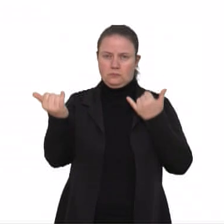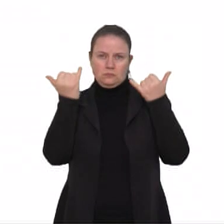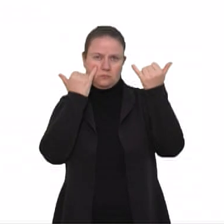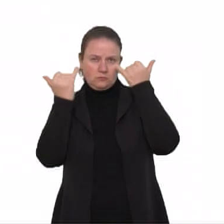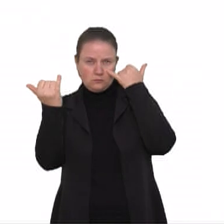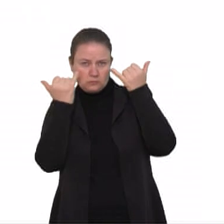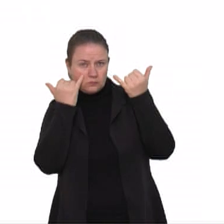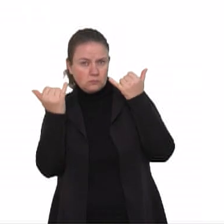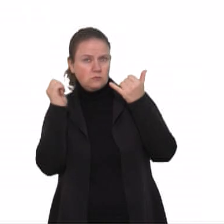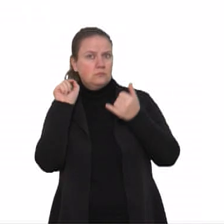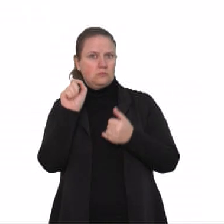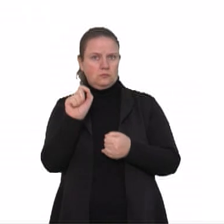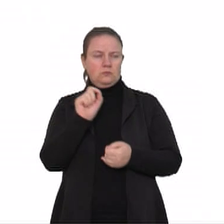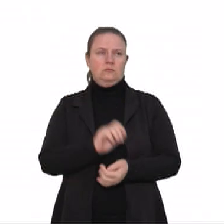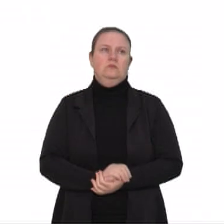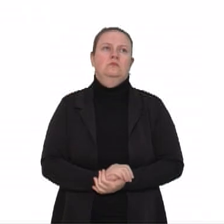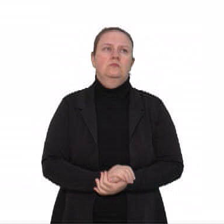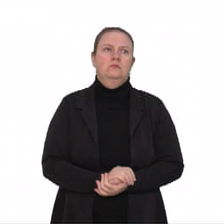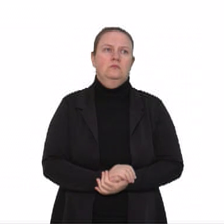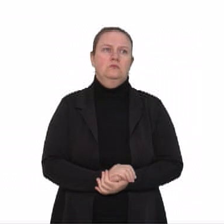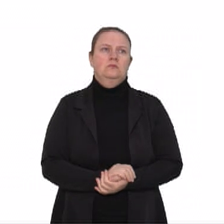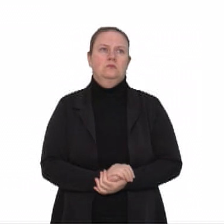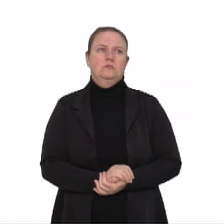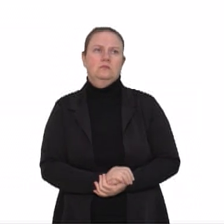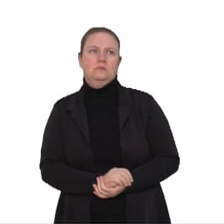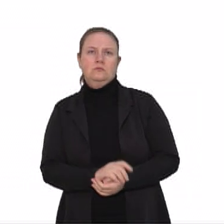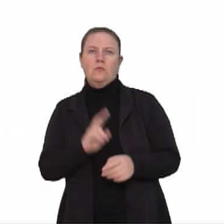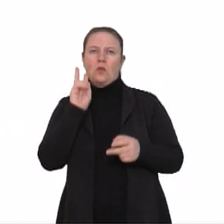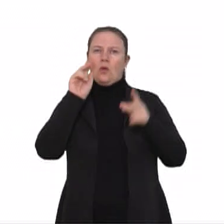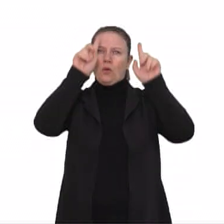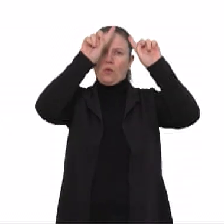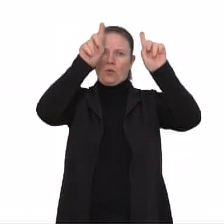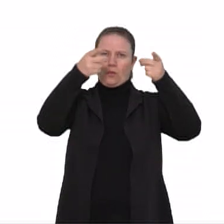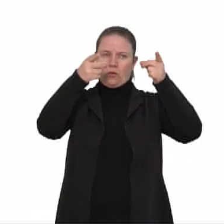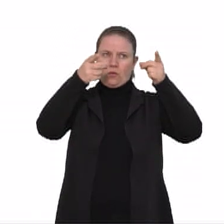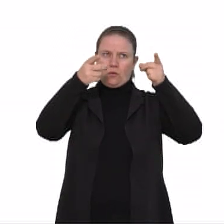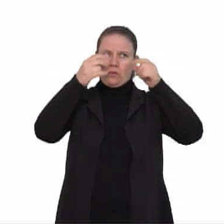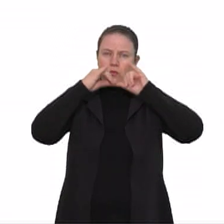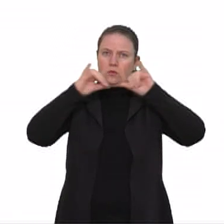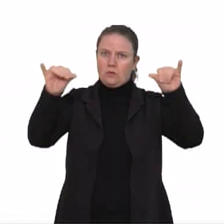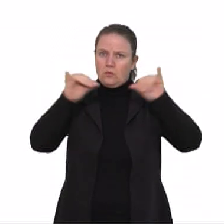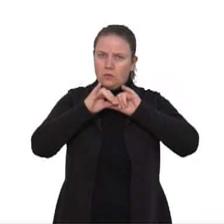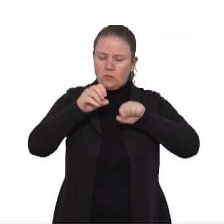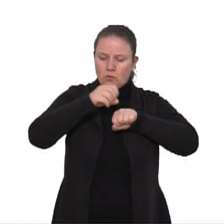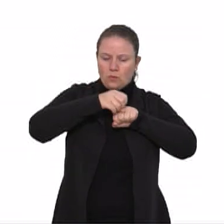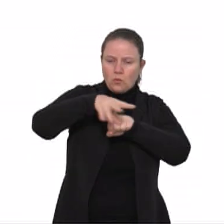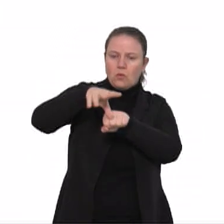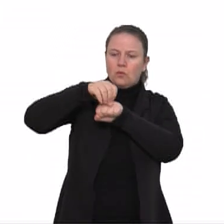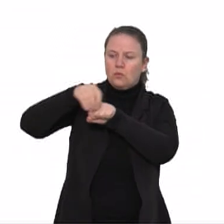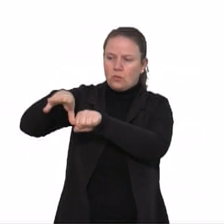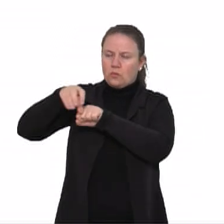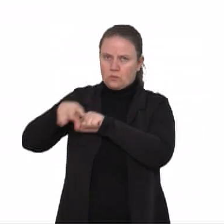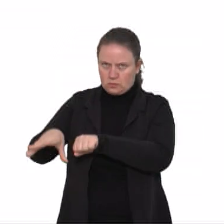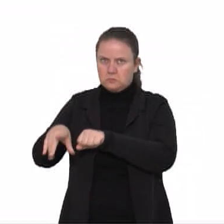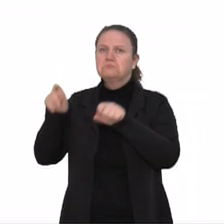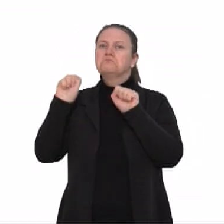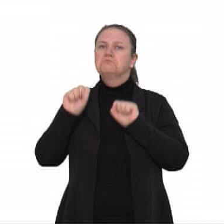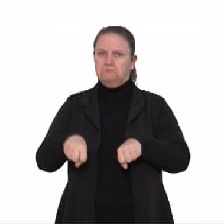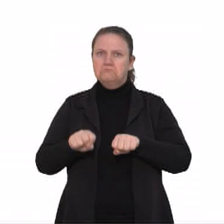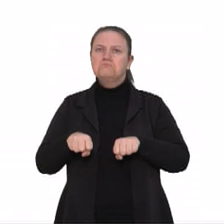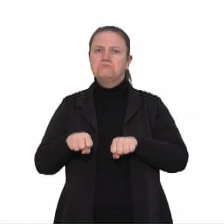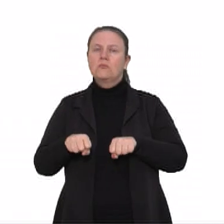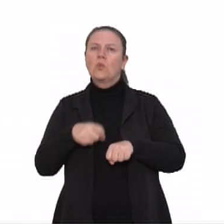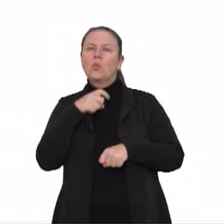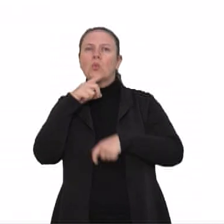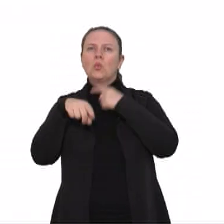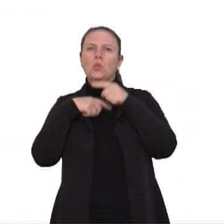informação que está aqui, ó. Nessa primeira, olha lá, o texto informativo transmite conhecimento, esclarecendo dúvidas